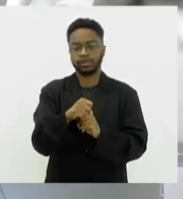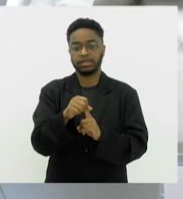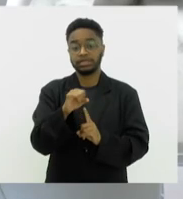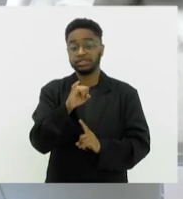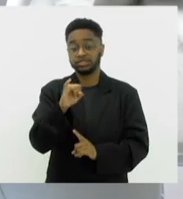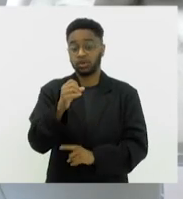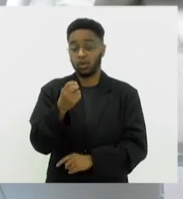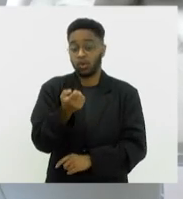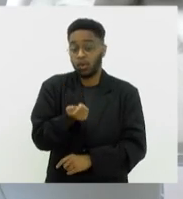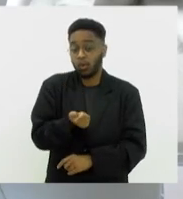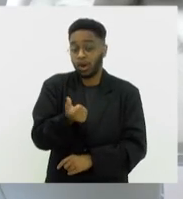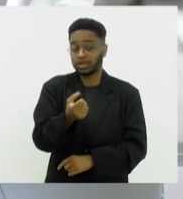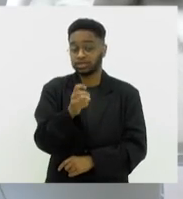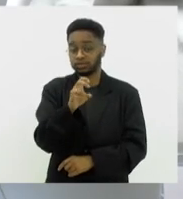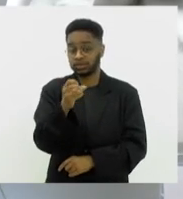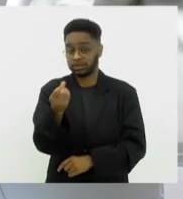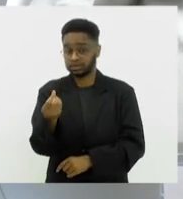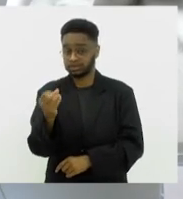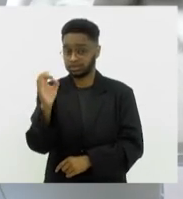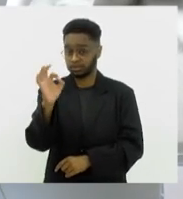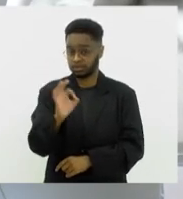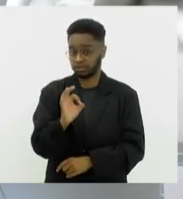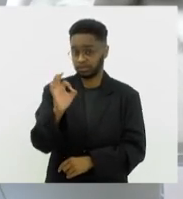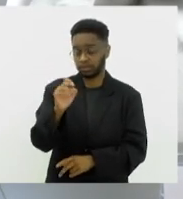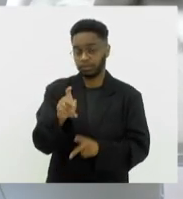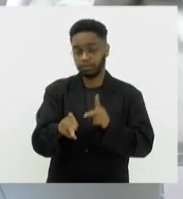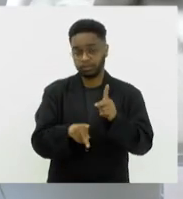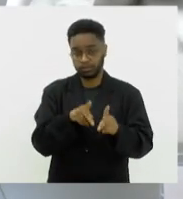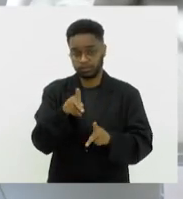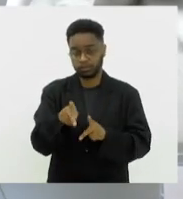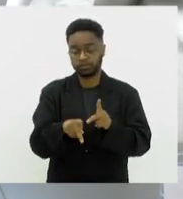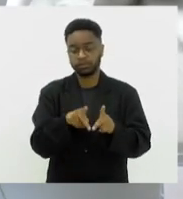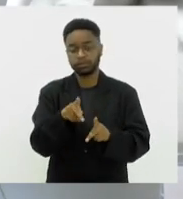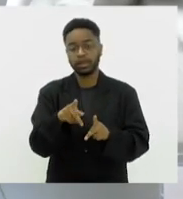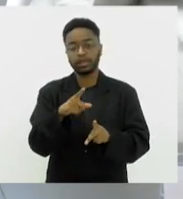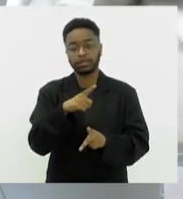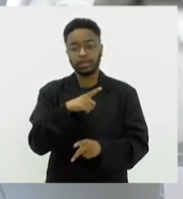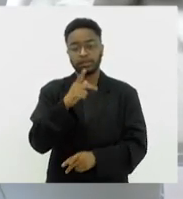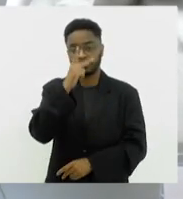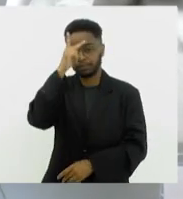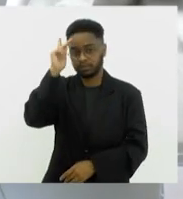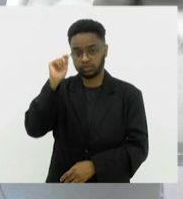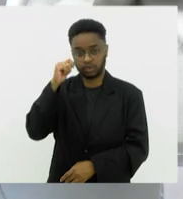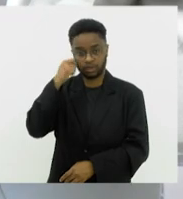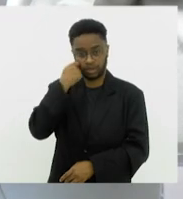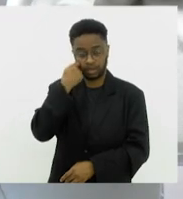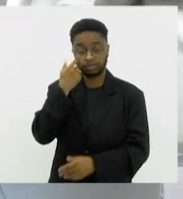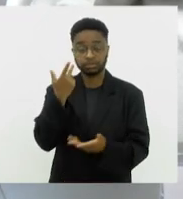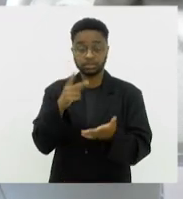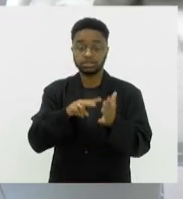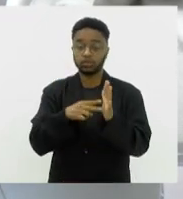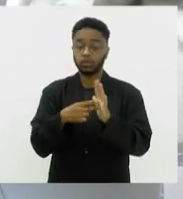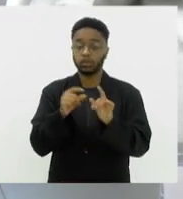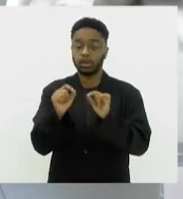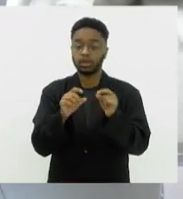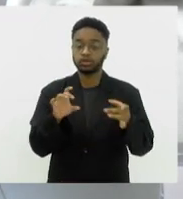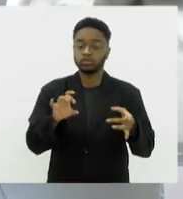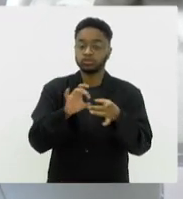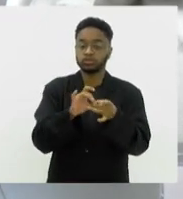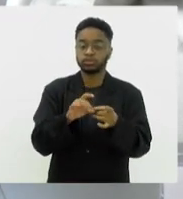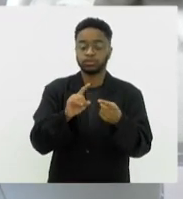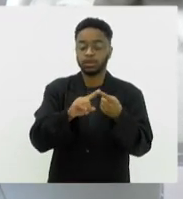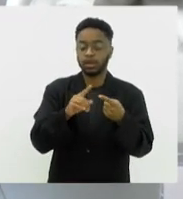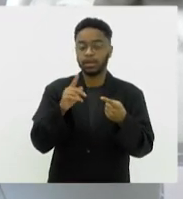56% da população eh de pessoas negras ou seja pretas e pardos